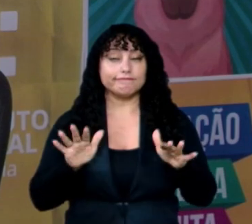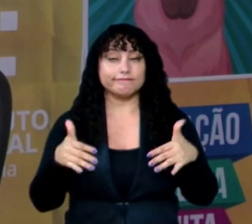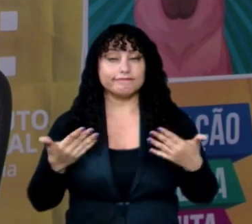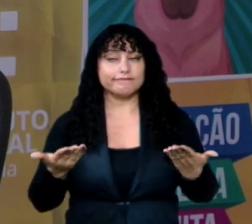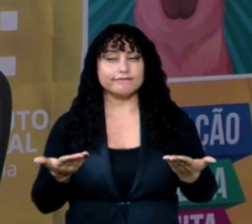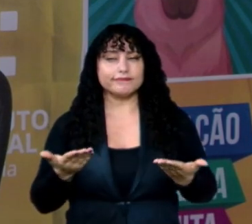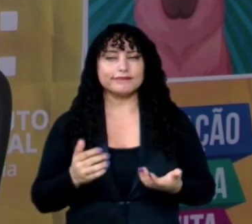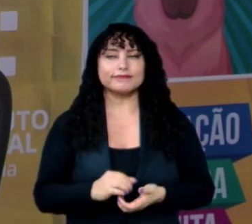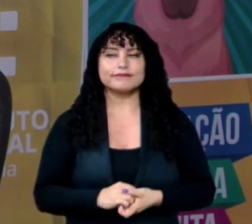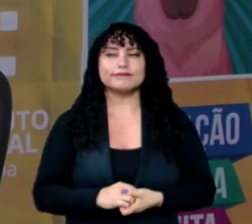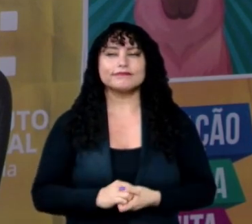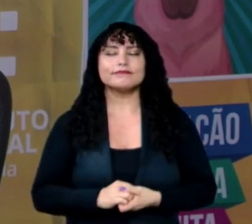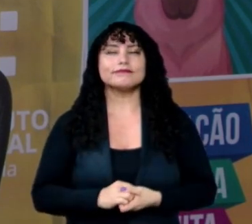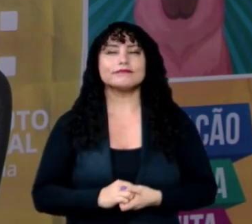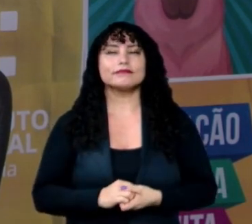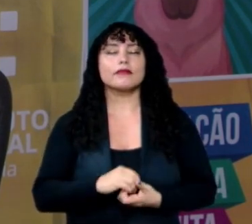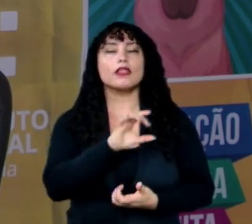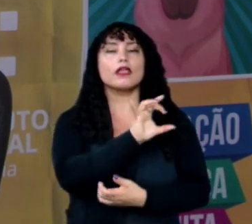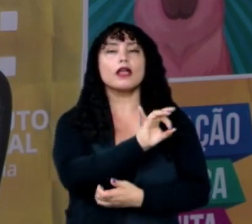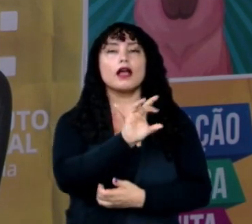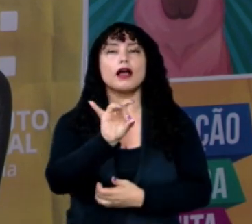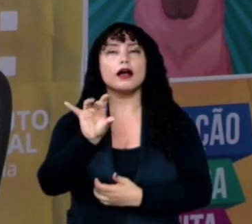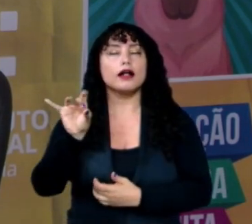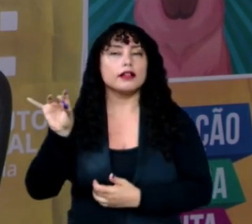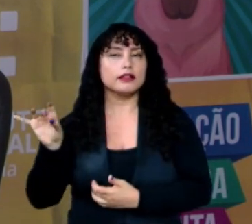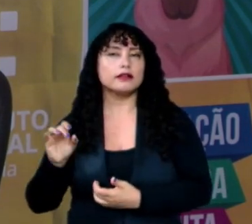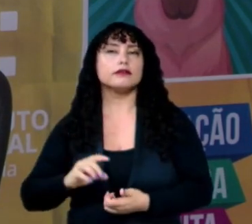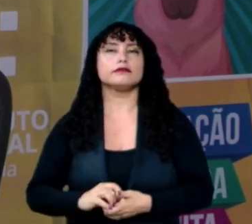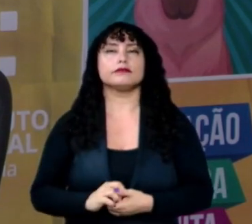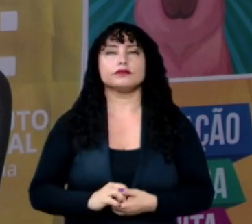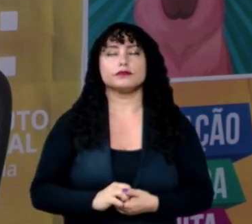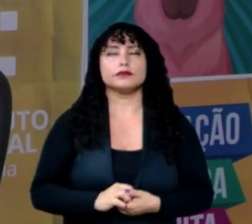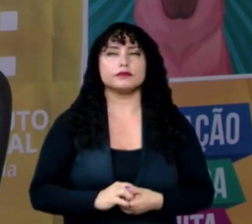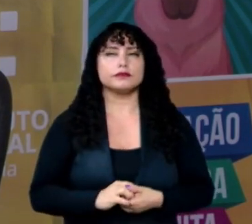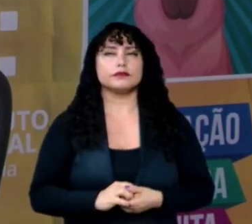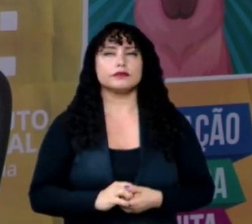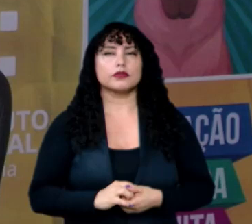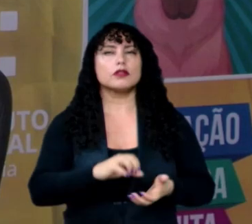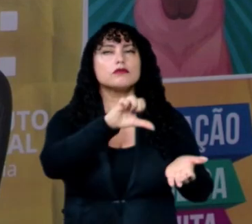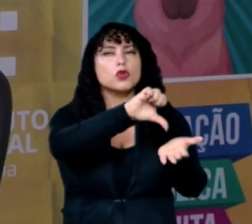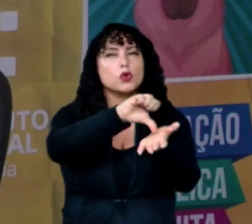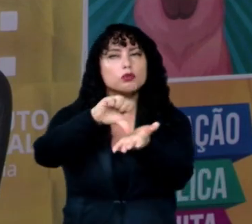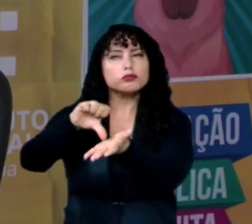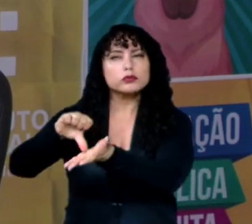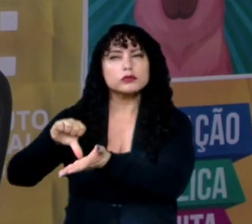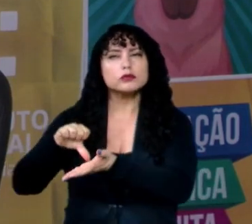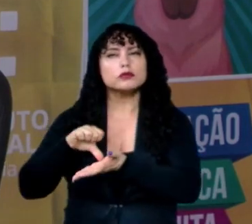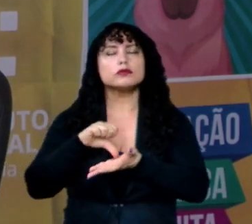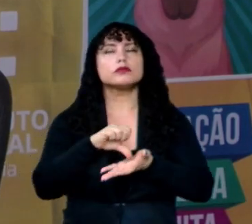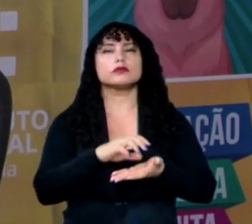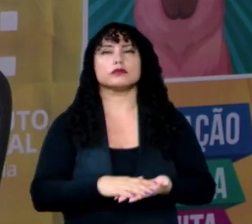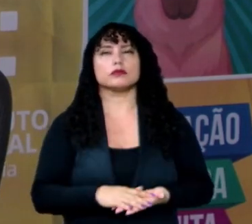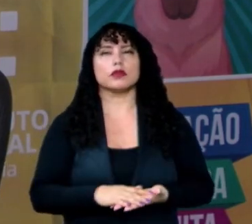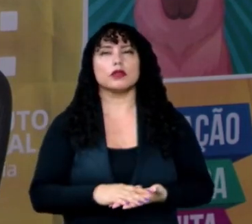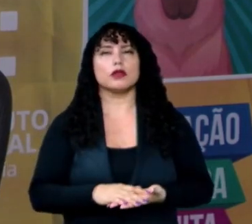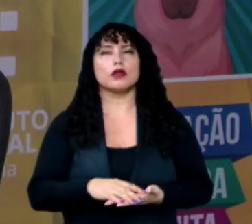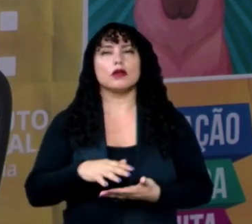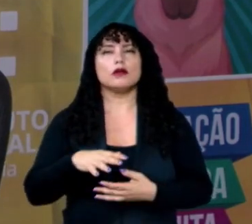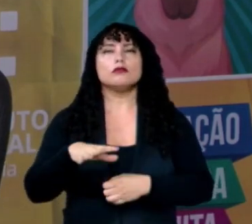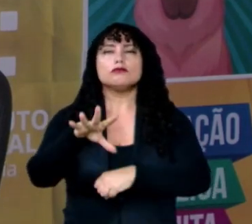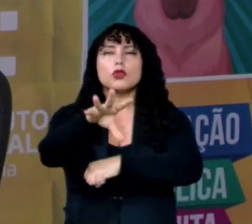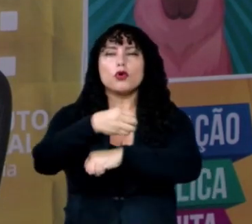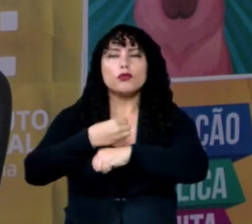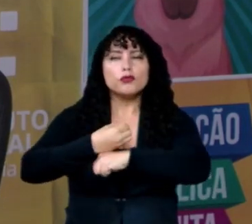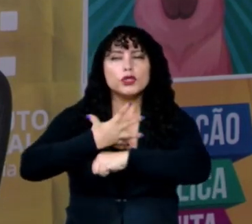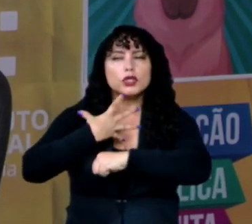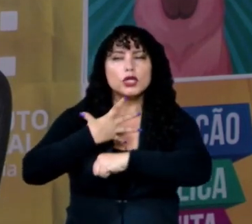Então, cada uma dessas, né, dessas unidades, né? Então, da ouvidoria, acesso